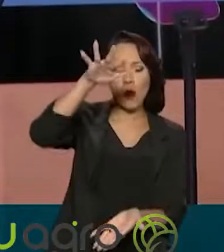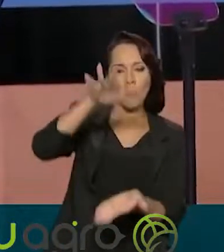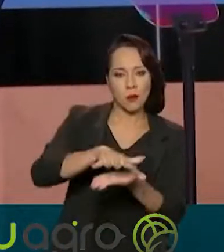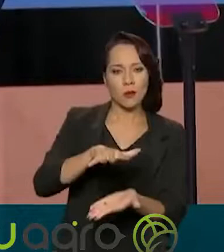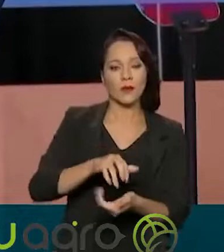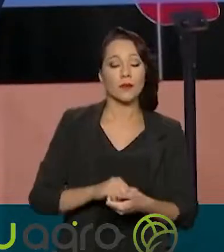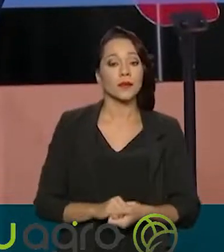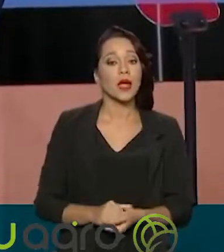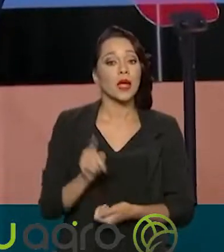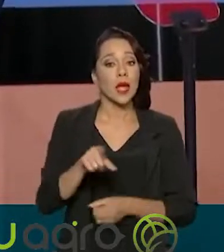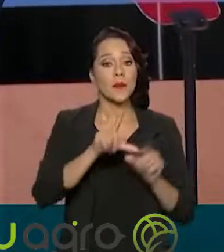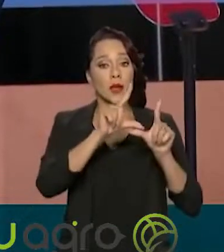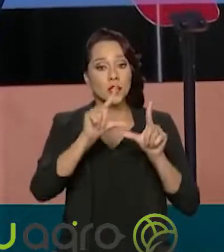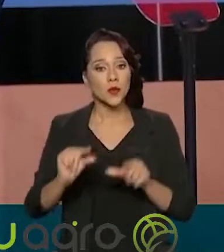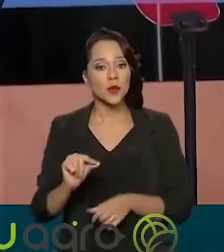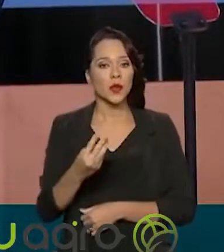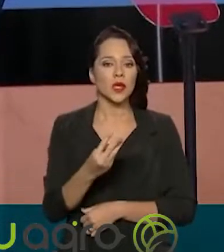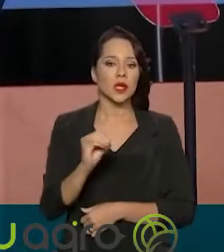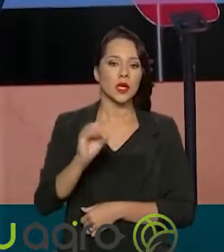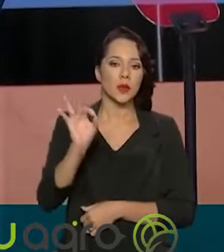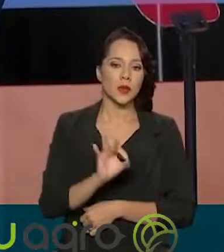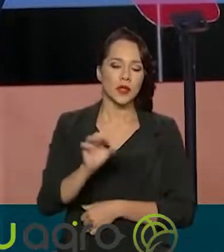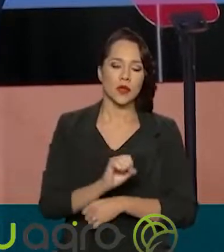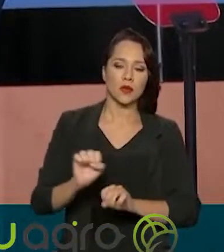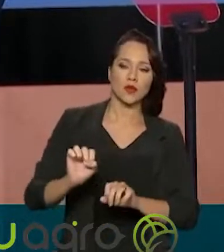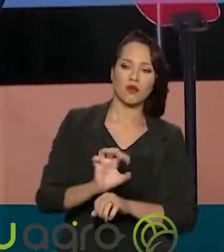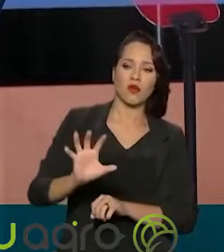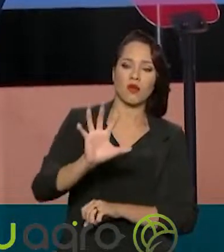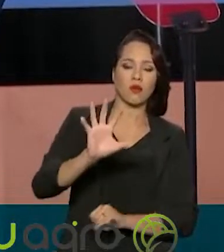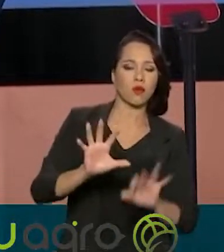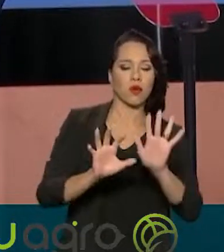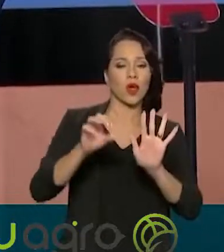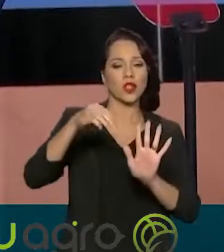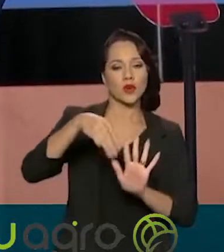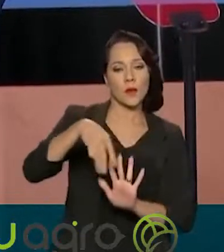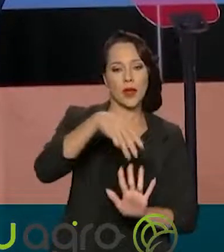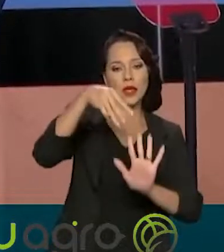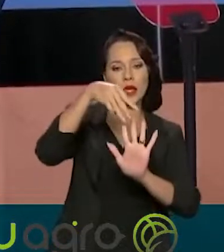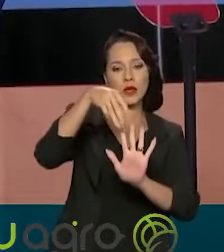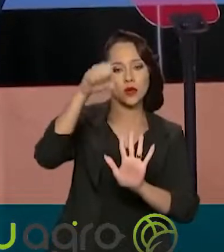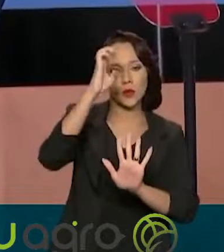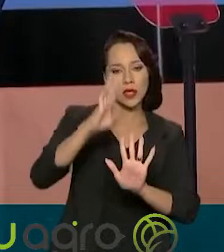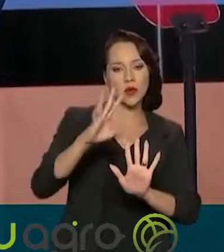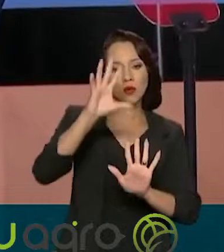reduzir 30% das emissões totais de metano no Brasil.